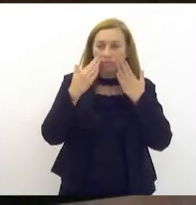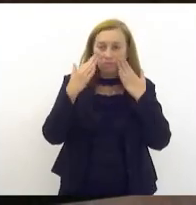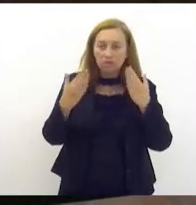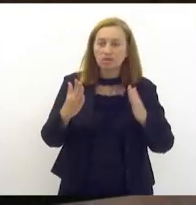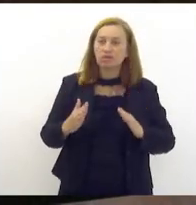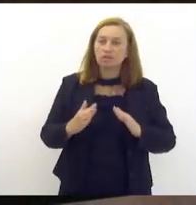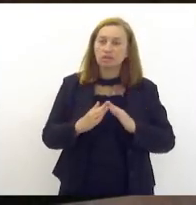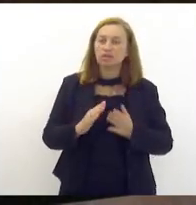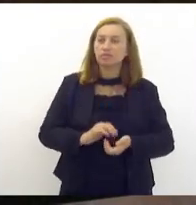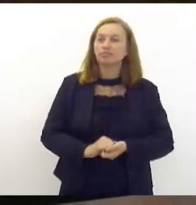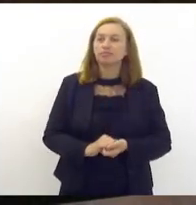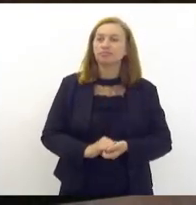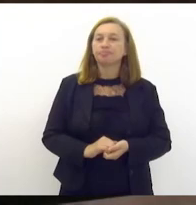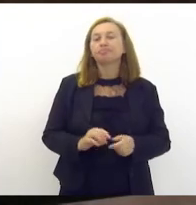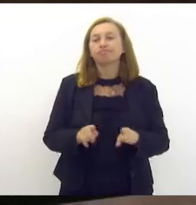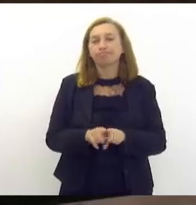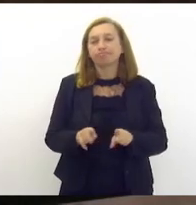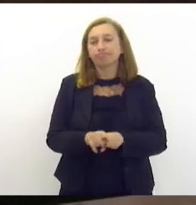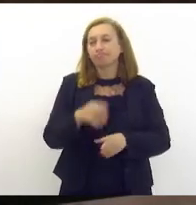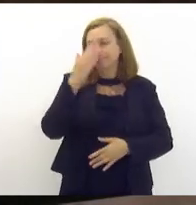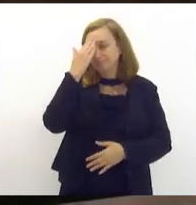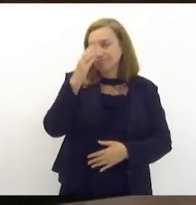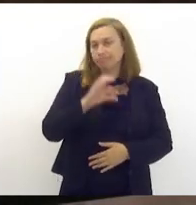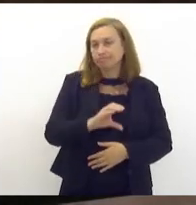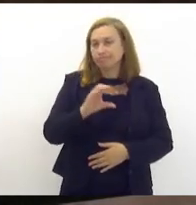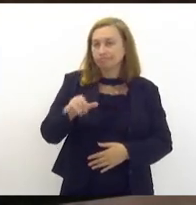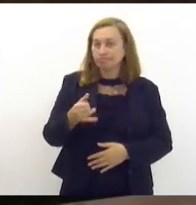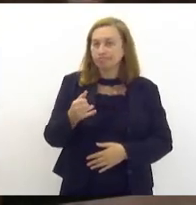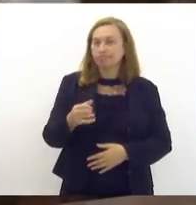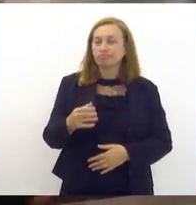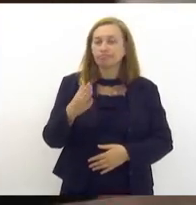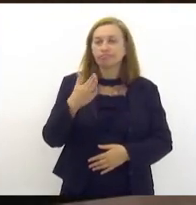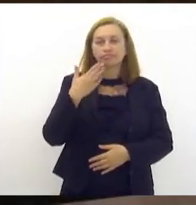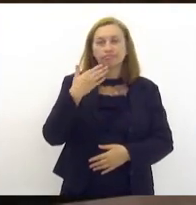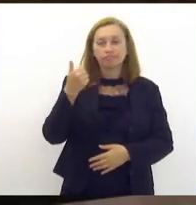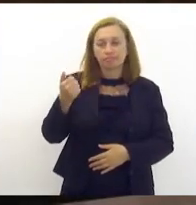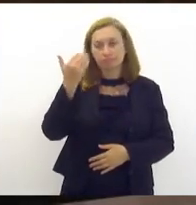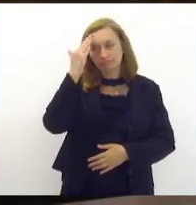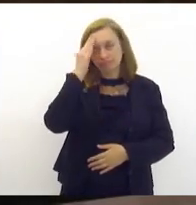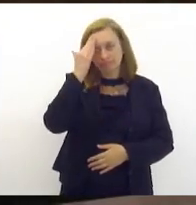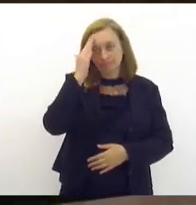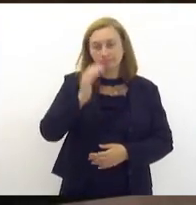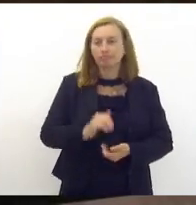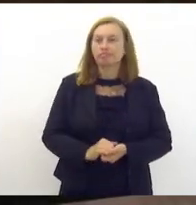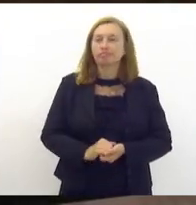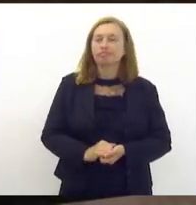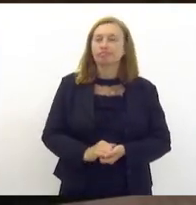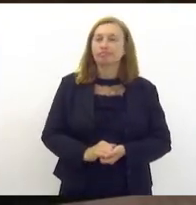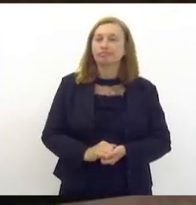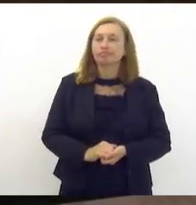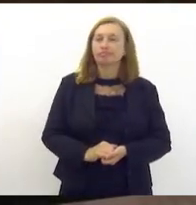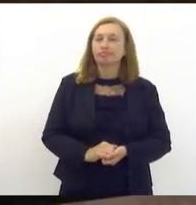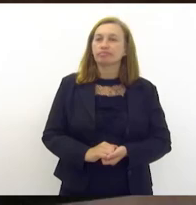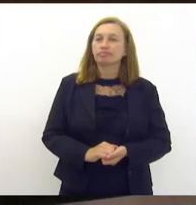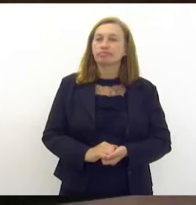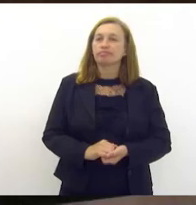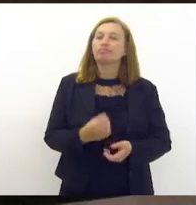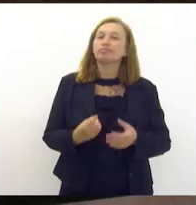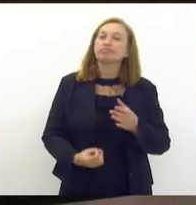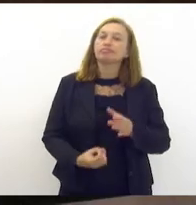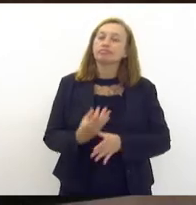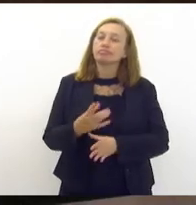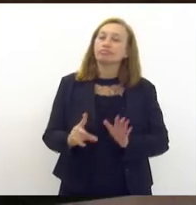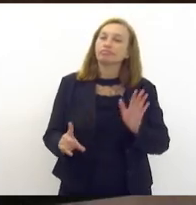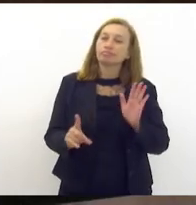nessa casa. E também agradecer à CCJ, que entendeu melhor, que entendeu que ao invés de que nós criássemos uma